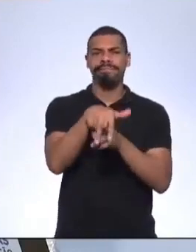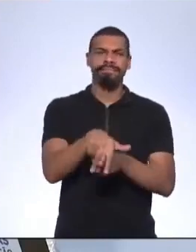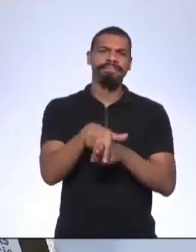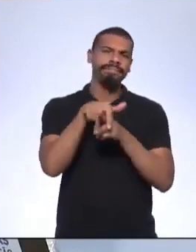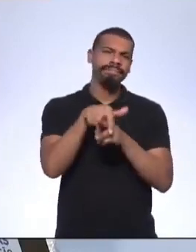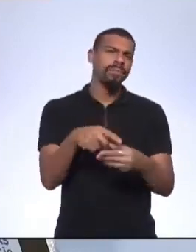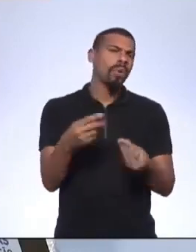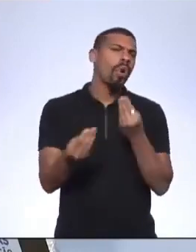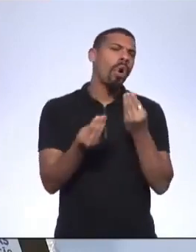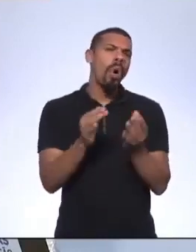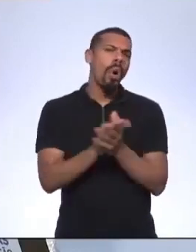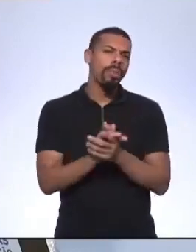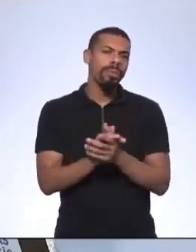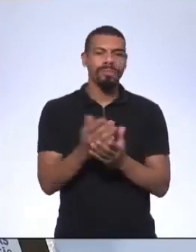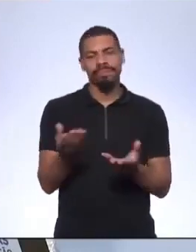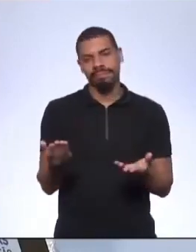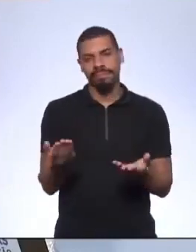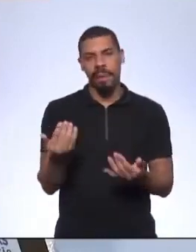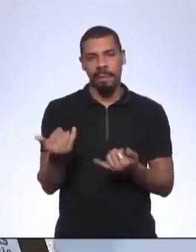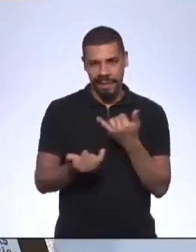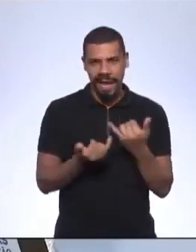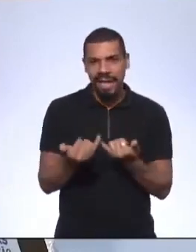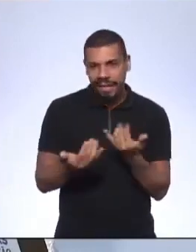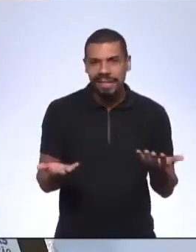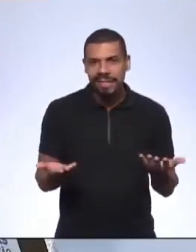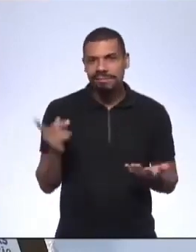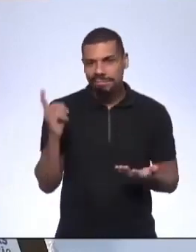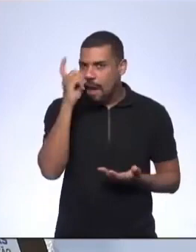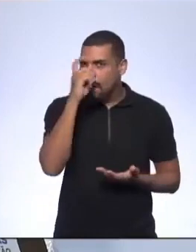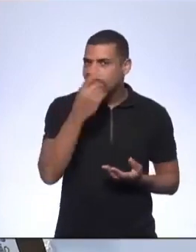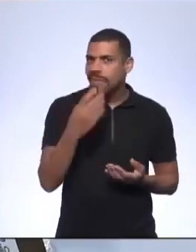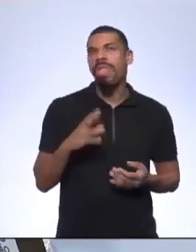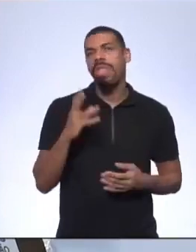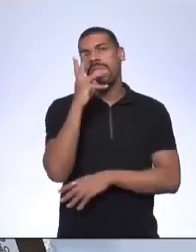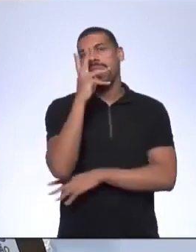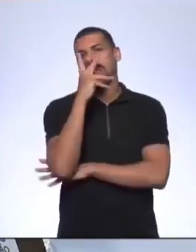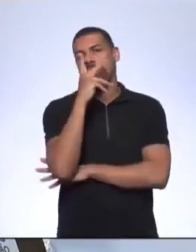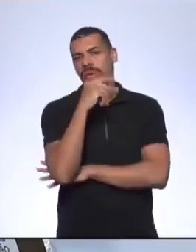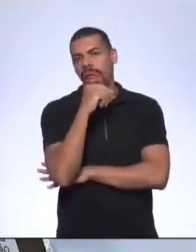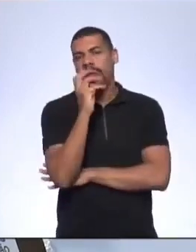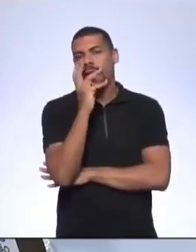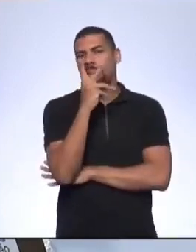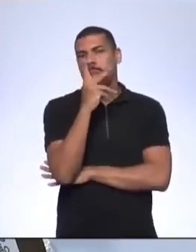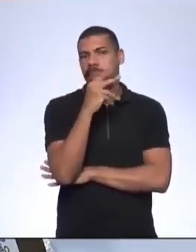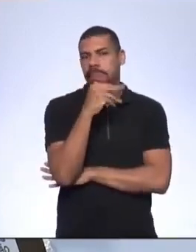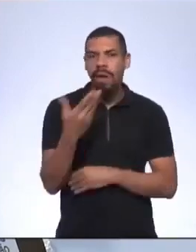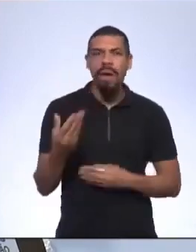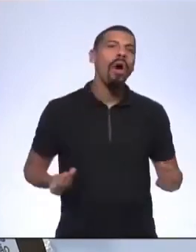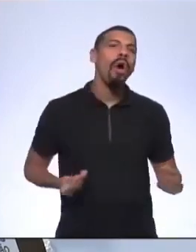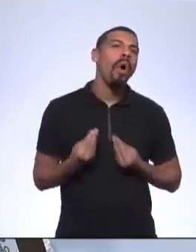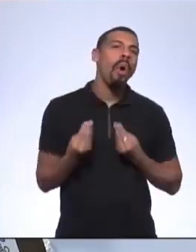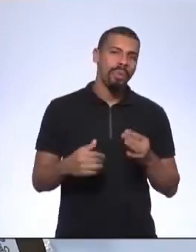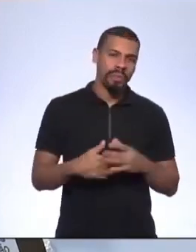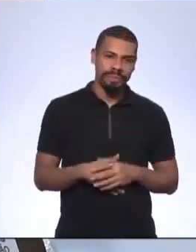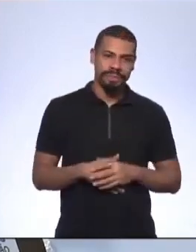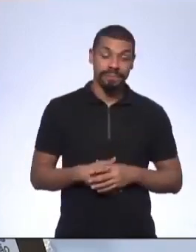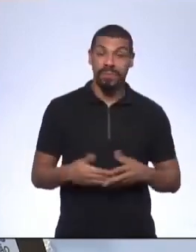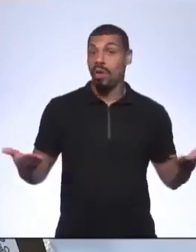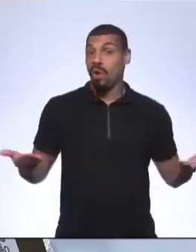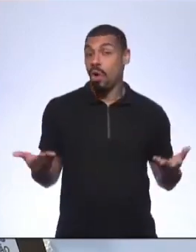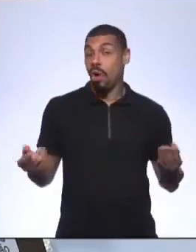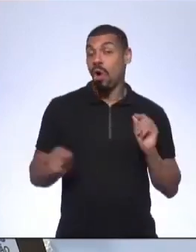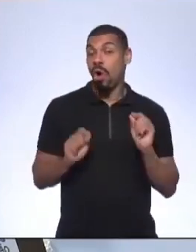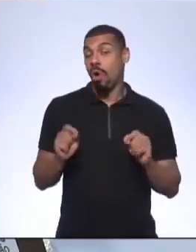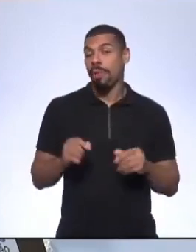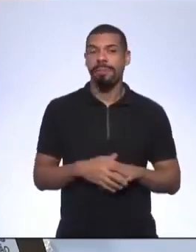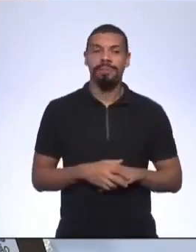fazendo sinal de fumaça, estou brincando. Mas era difícil esse negócio. Hoje a gente conta com o seguinte, e aí eu vou tentar fazer o máximo a aula aqui, você sabe